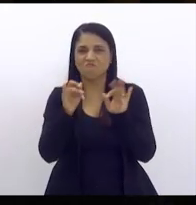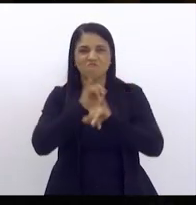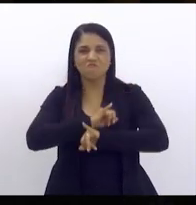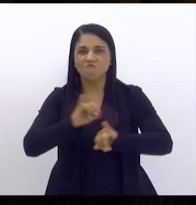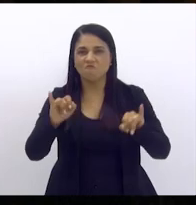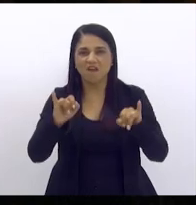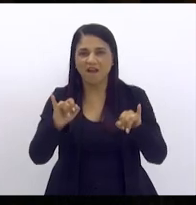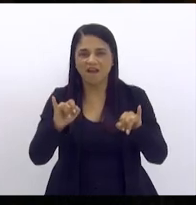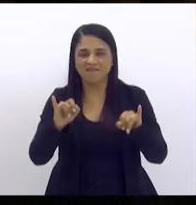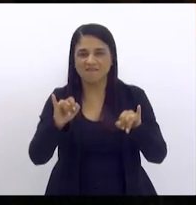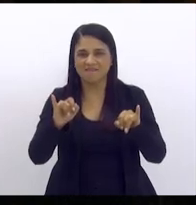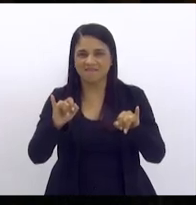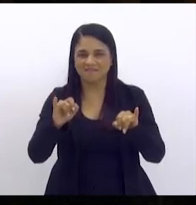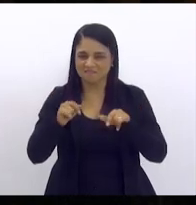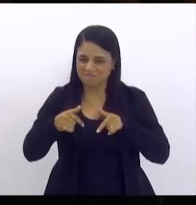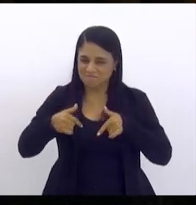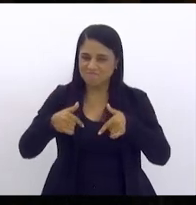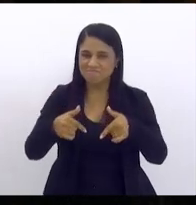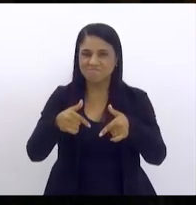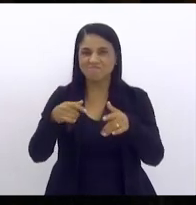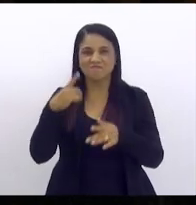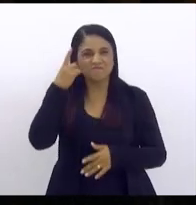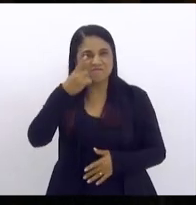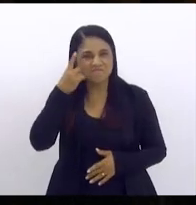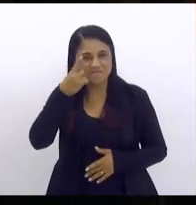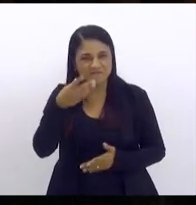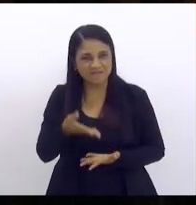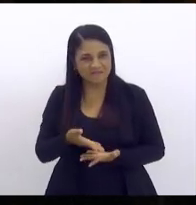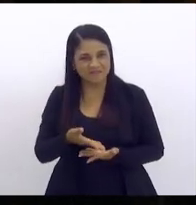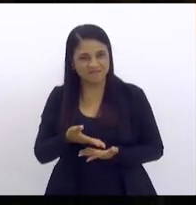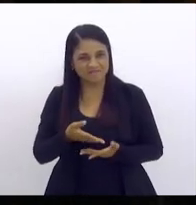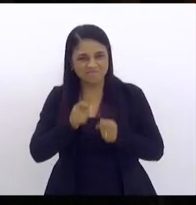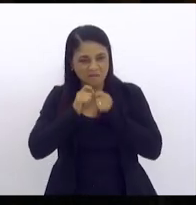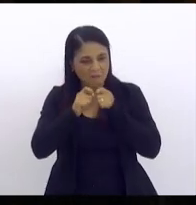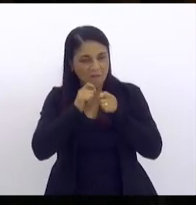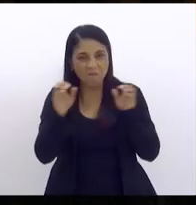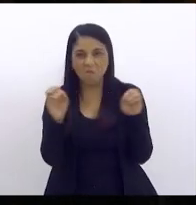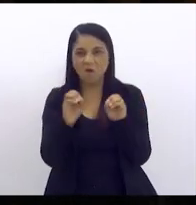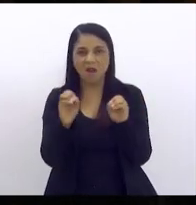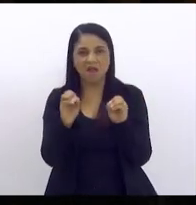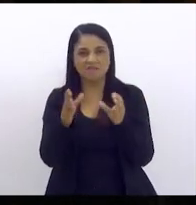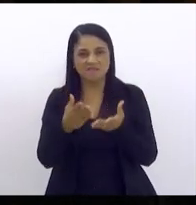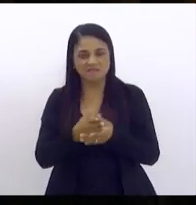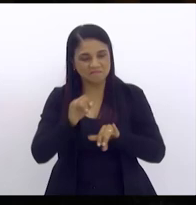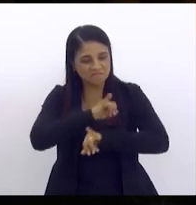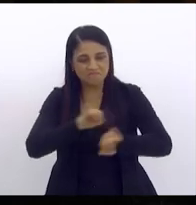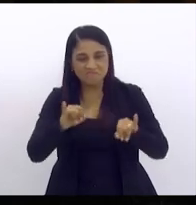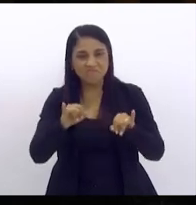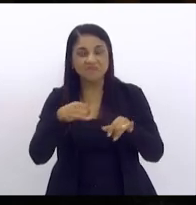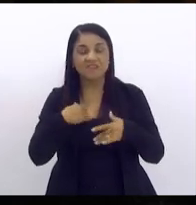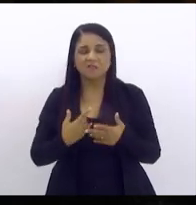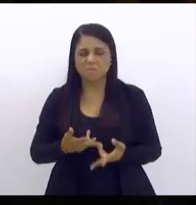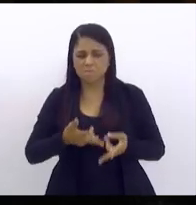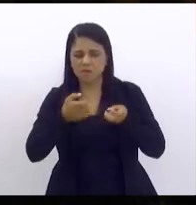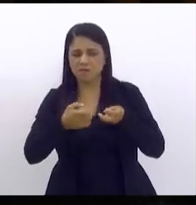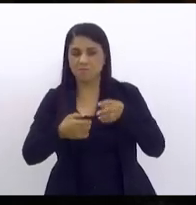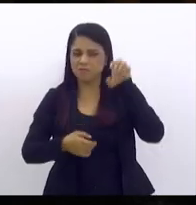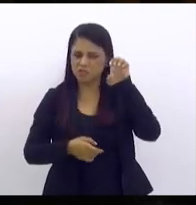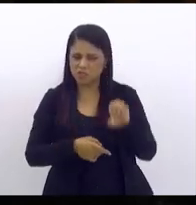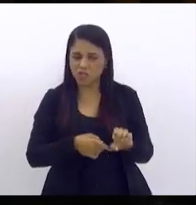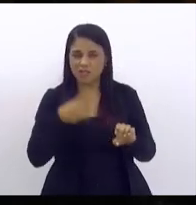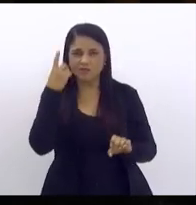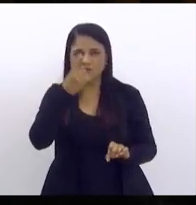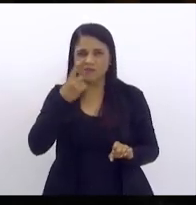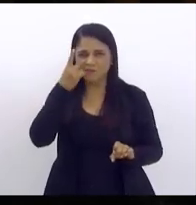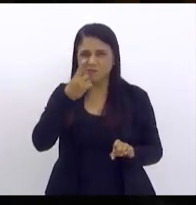ar nada daquilo que a gente está fazendo. Ao contrário, o que a gente percebe é deputado da esquerda, mais